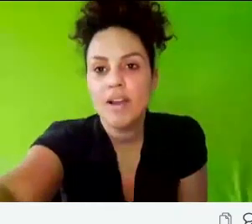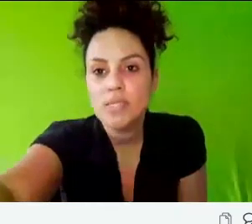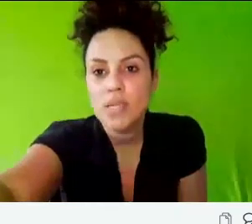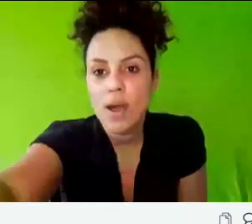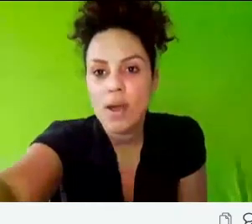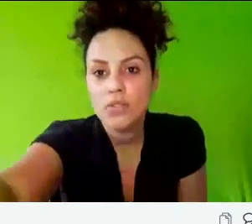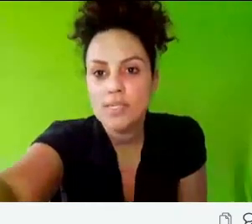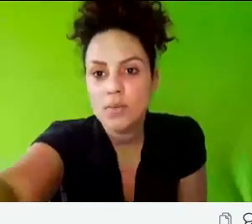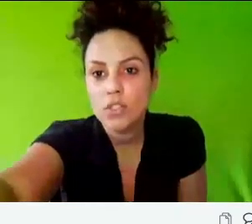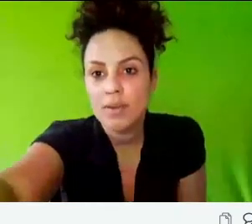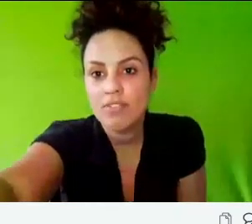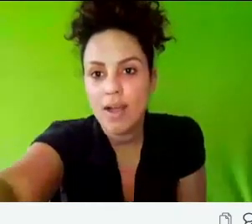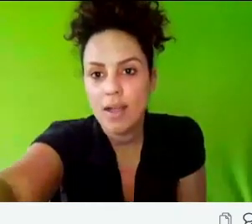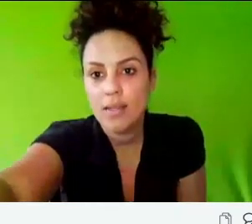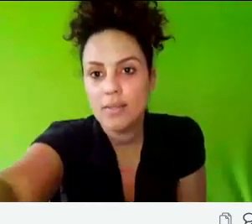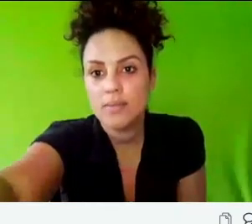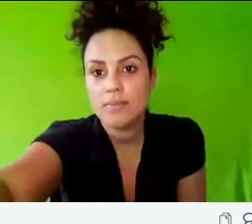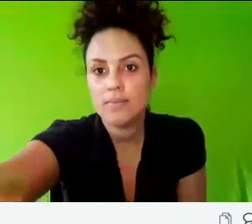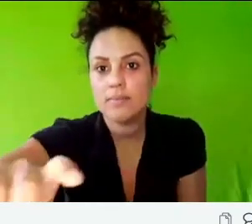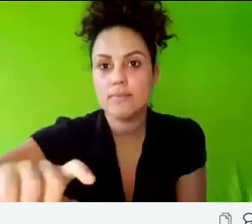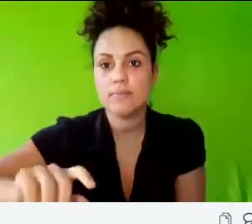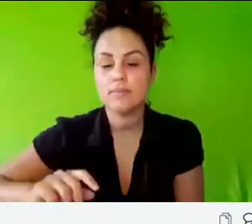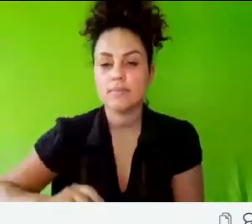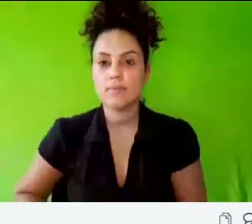Desculpa, falhou seu áudio nessa última fala.